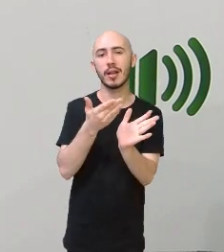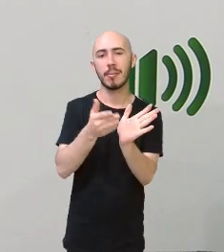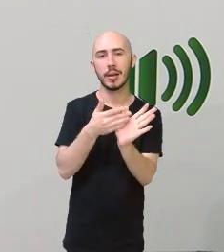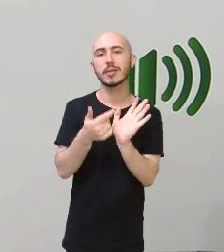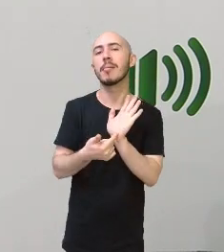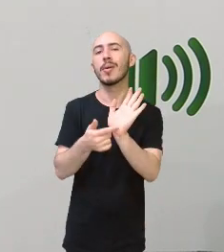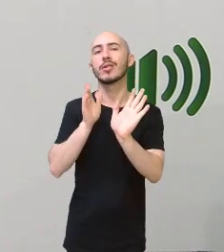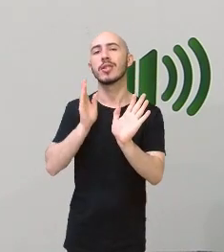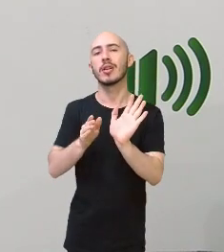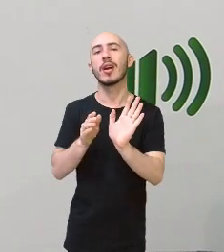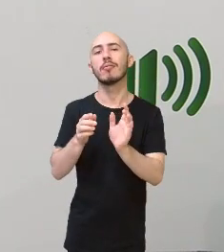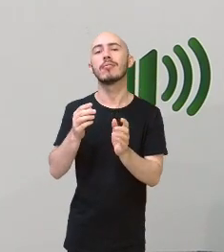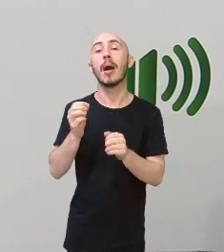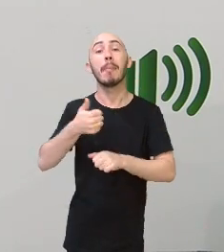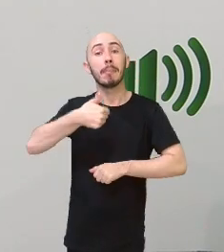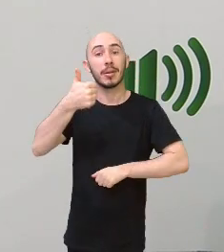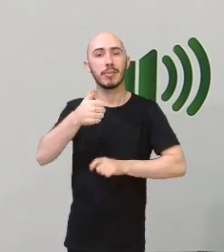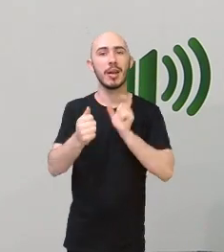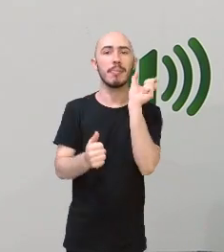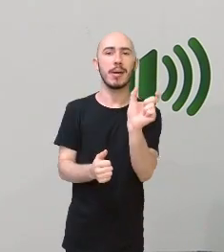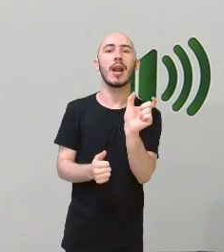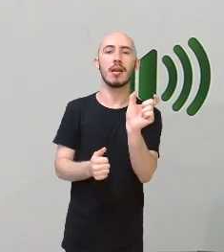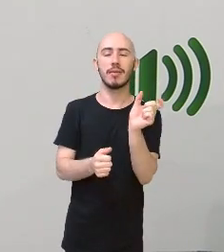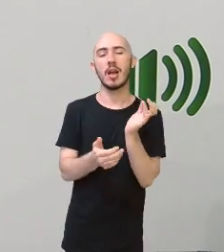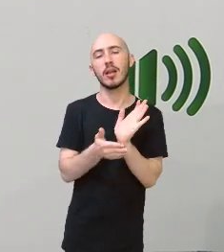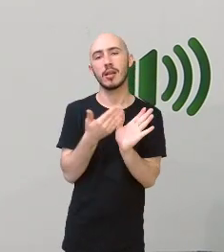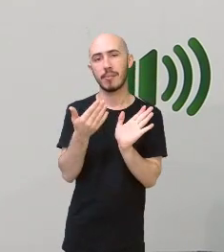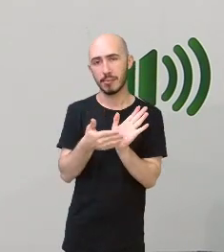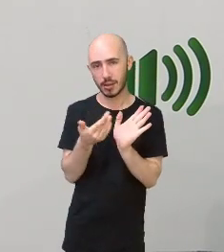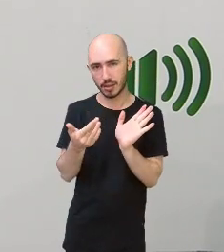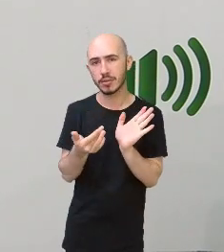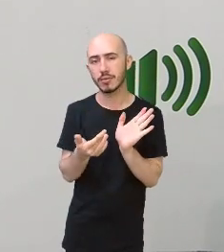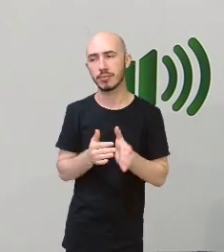a primeira palavra daquela determinada